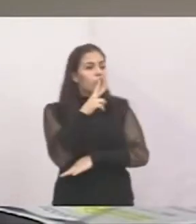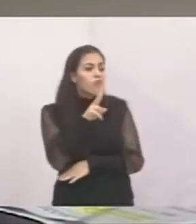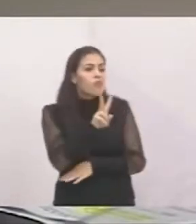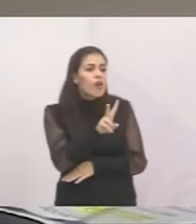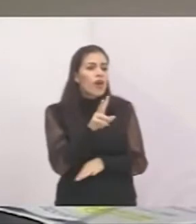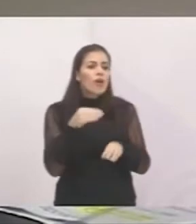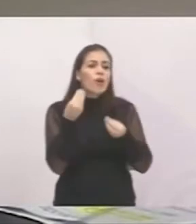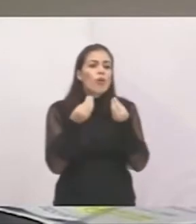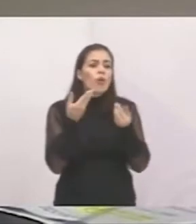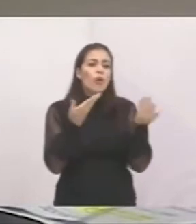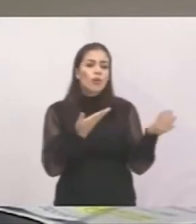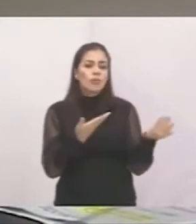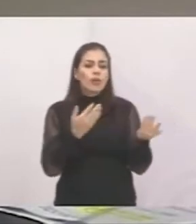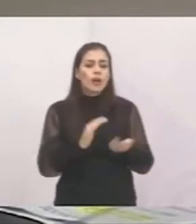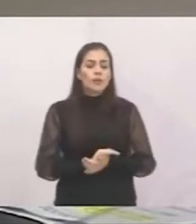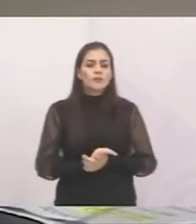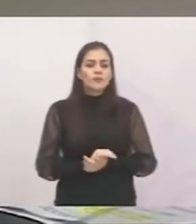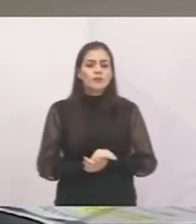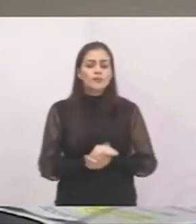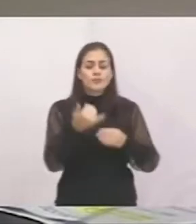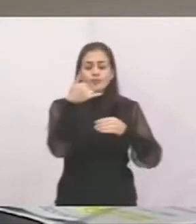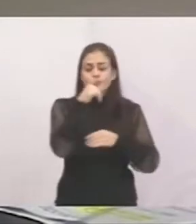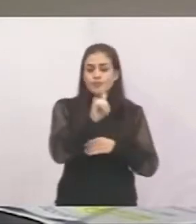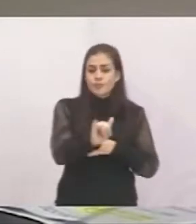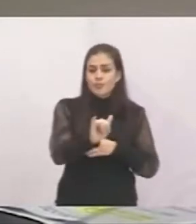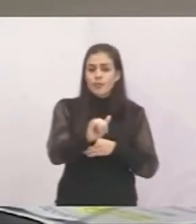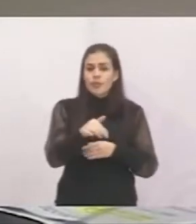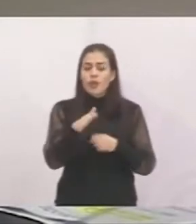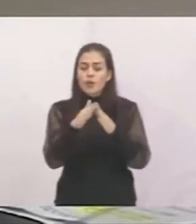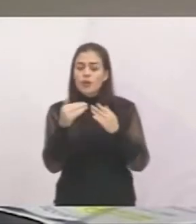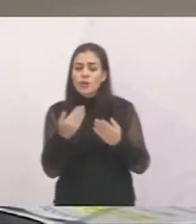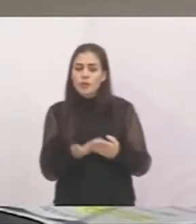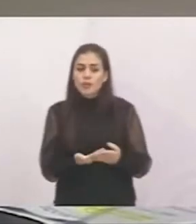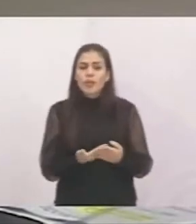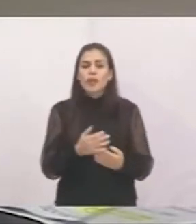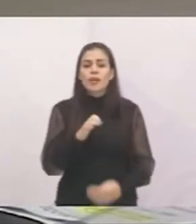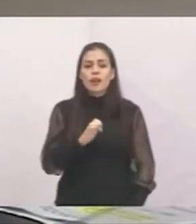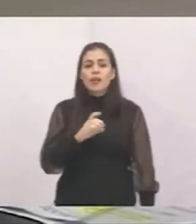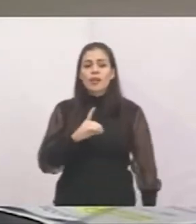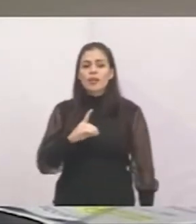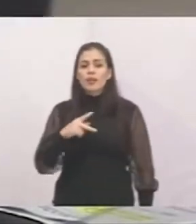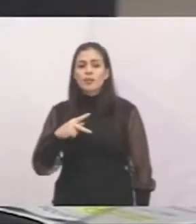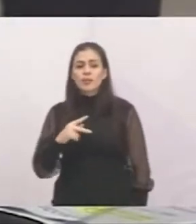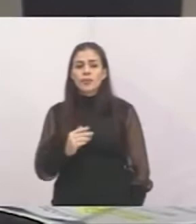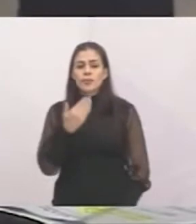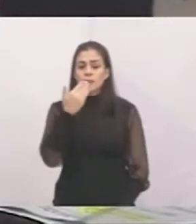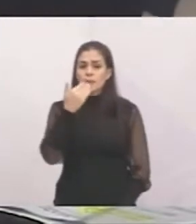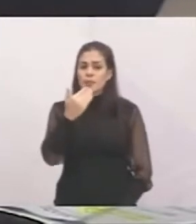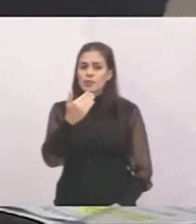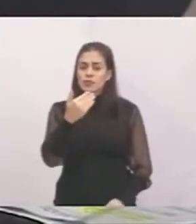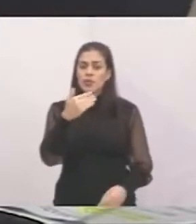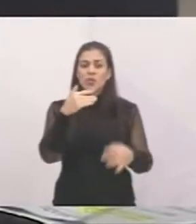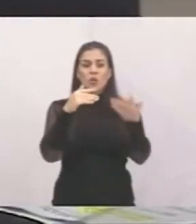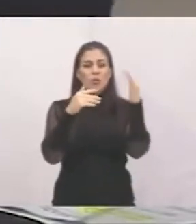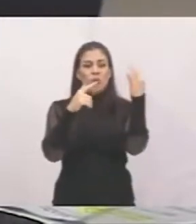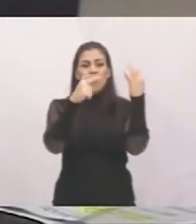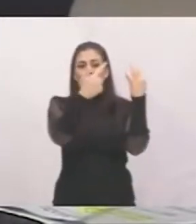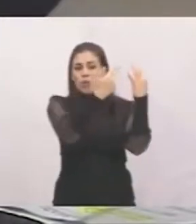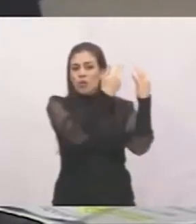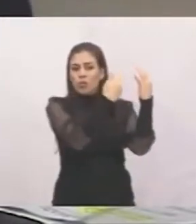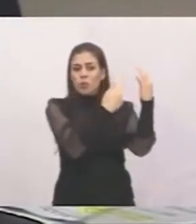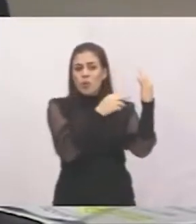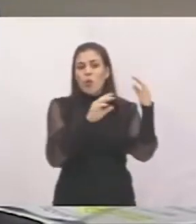vai depender para ver se tira pelo menos ou Coloca aí nesses fio